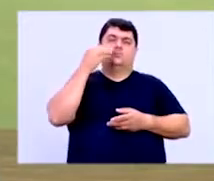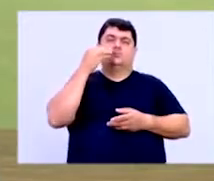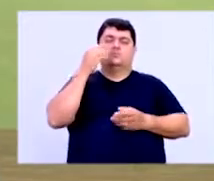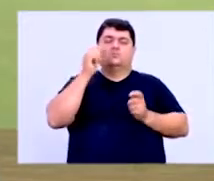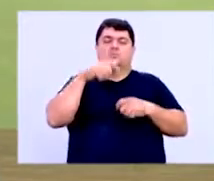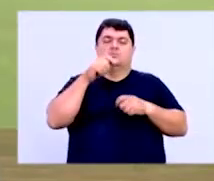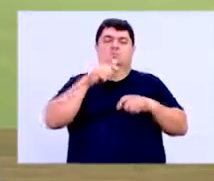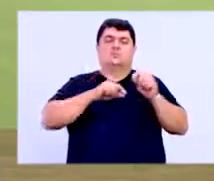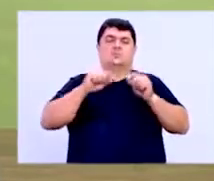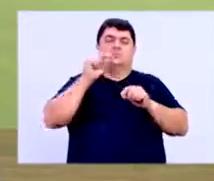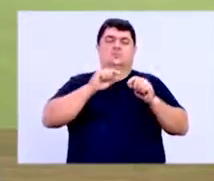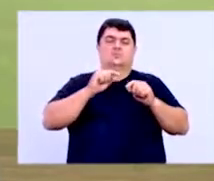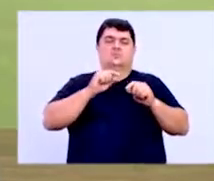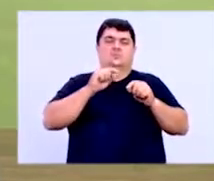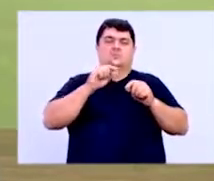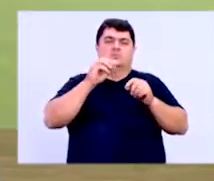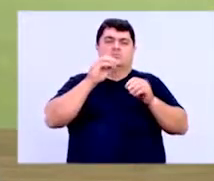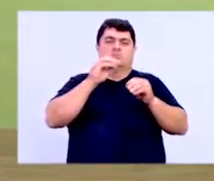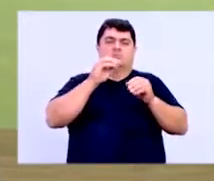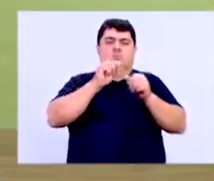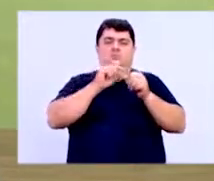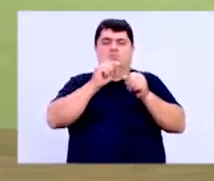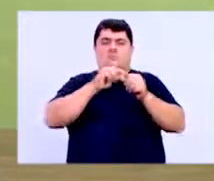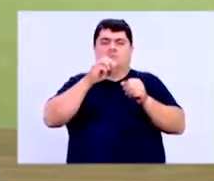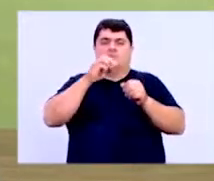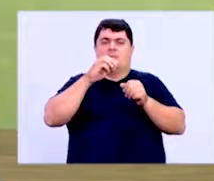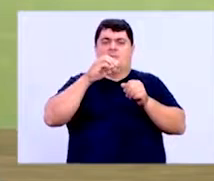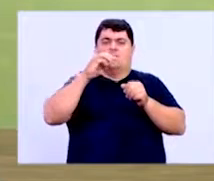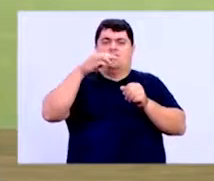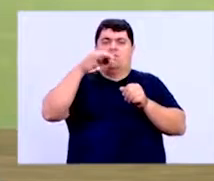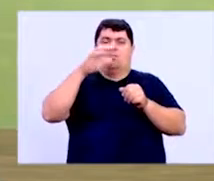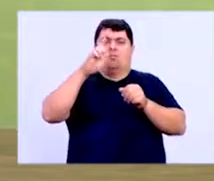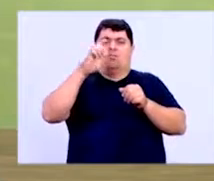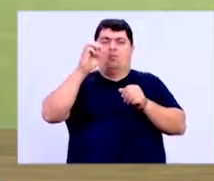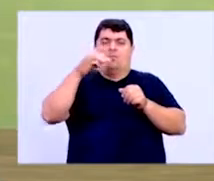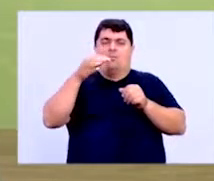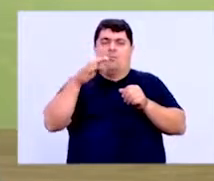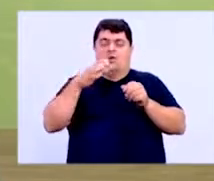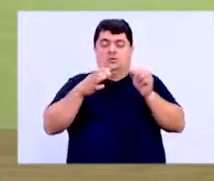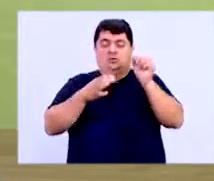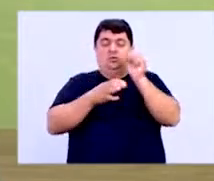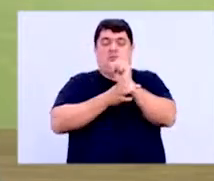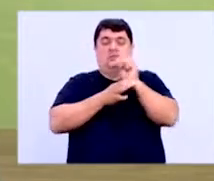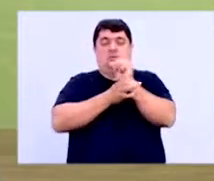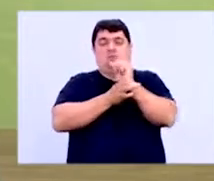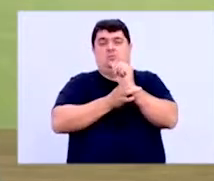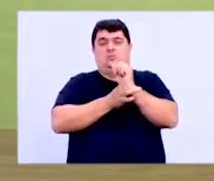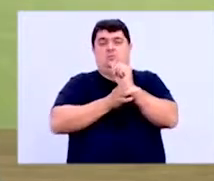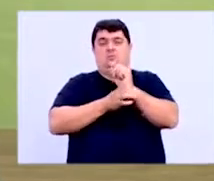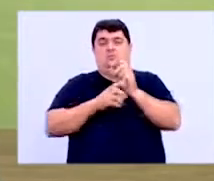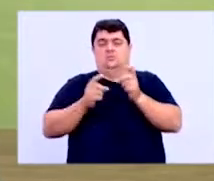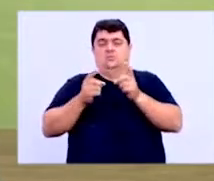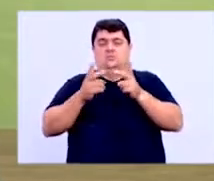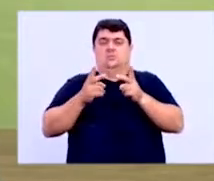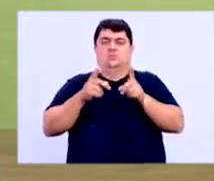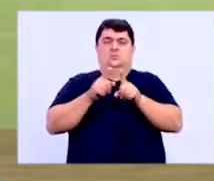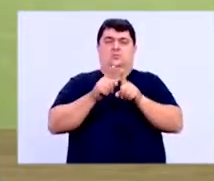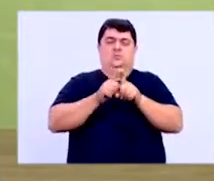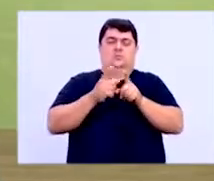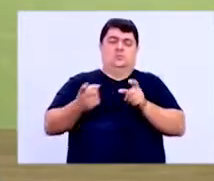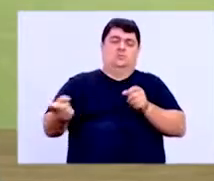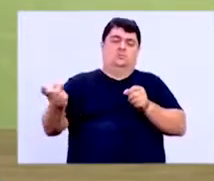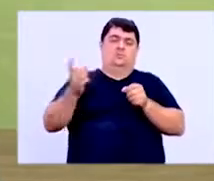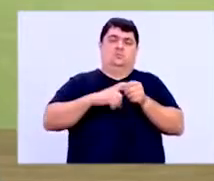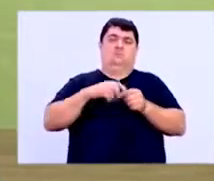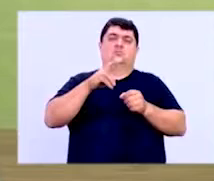certa forma, embutir uma margem de segurança na venda desse produto e no retorno que ele